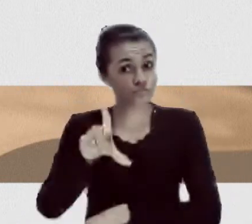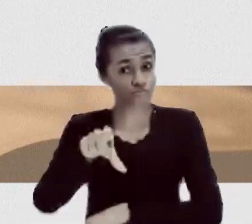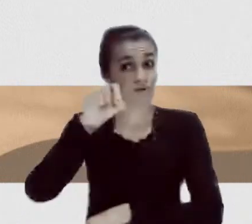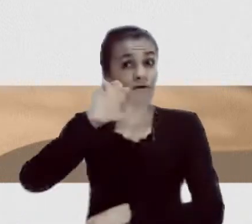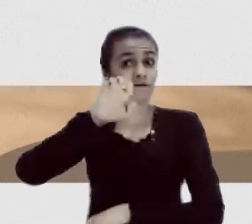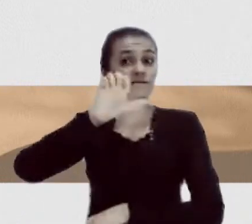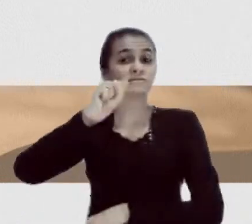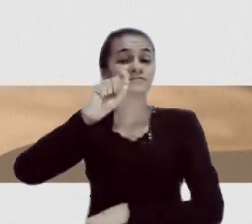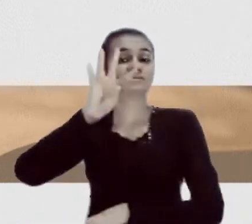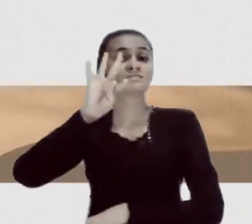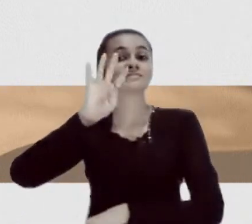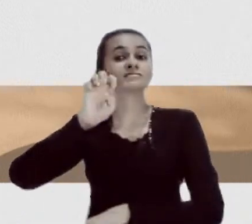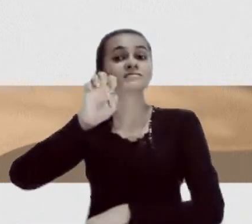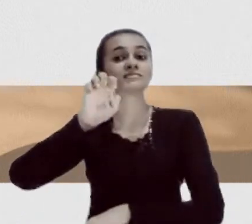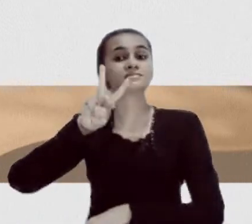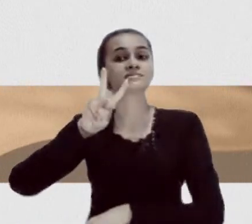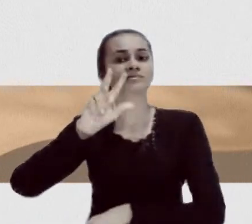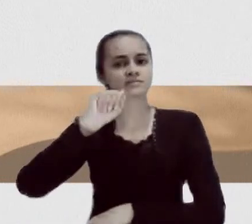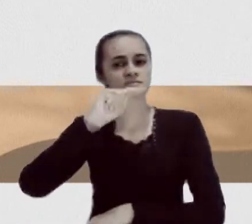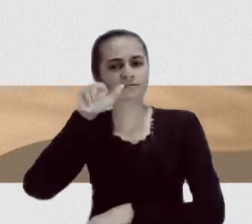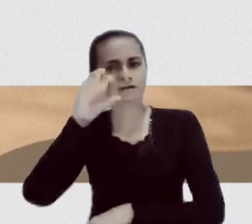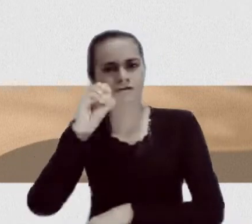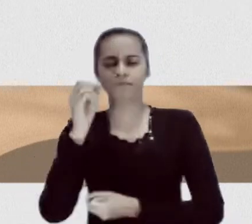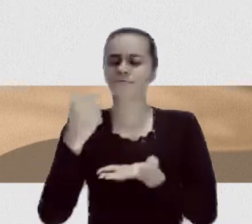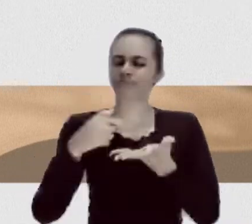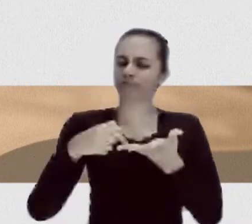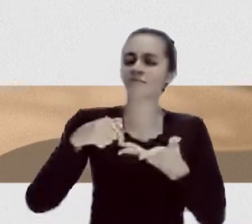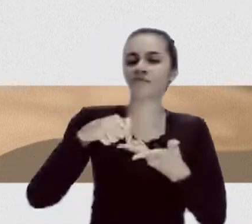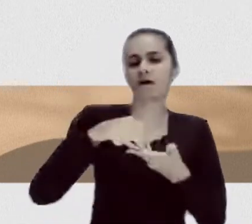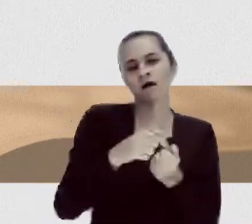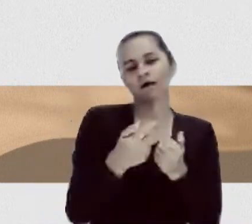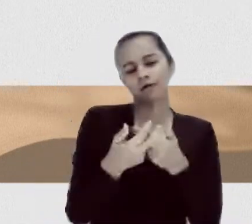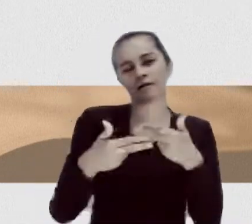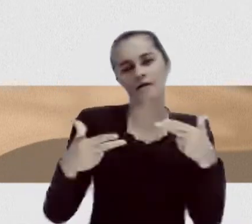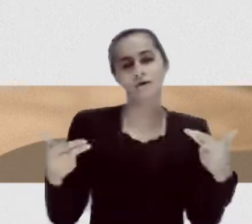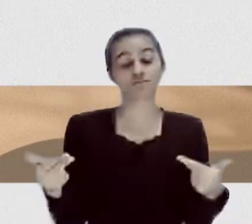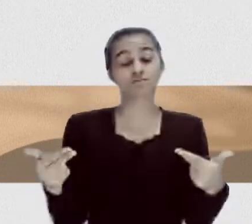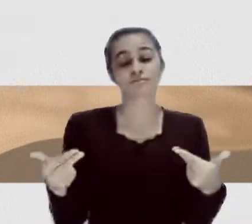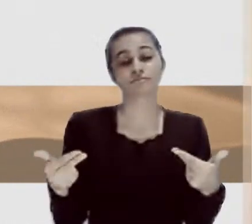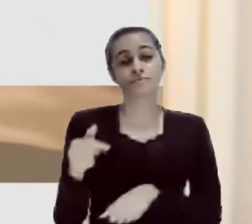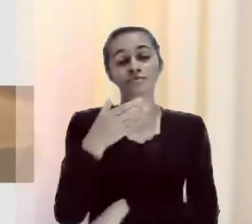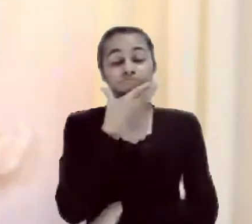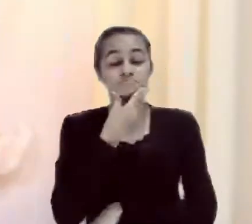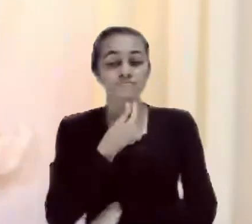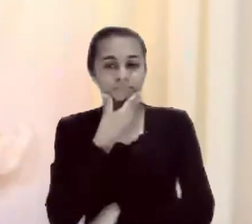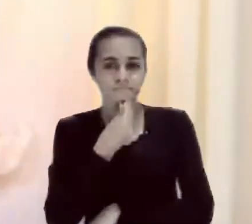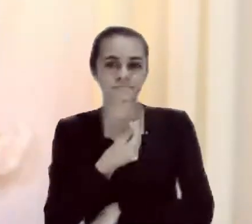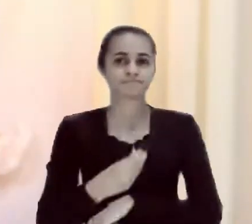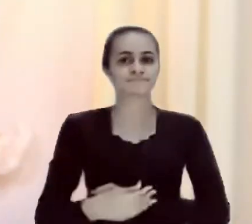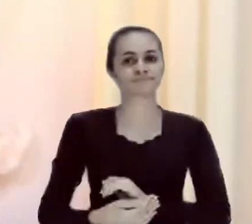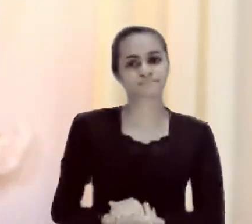Filipe, Prócoro, Nicanor, Timon, Parmenas e Nicolau.